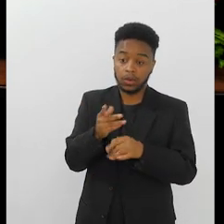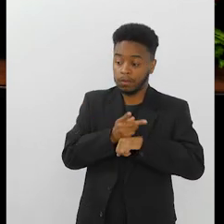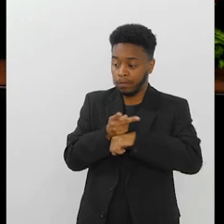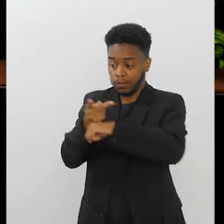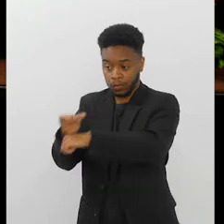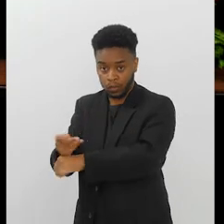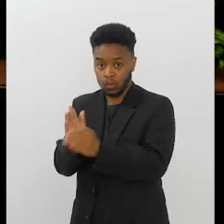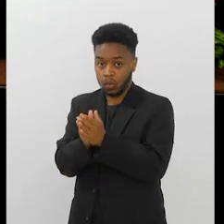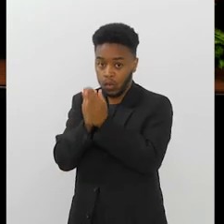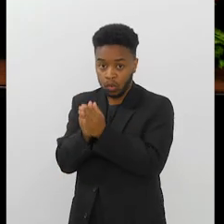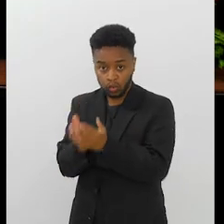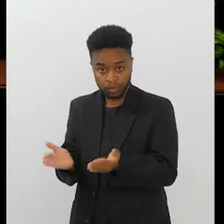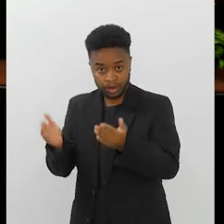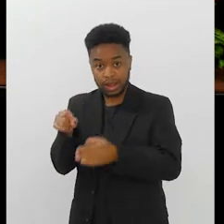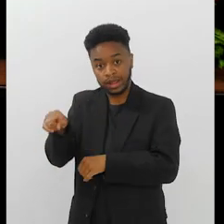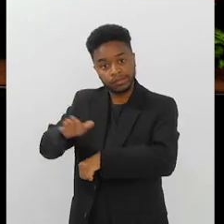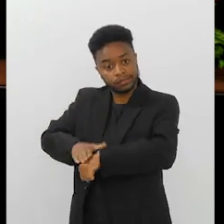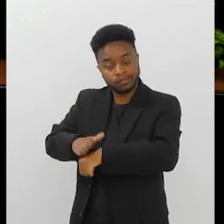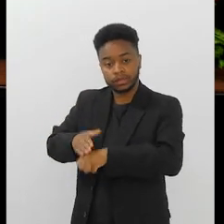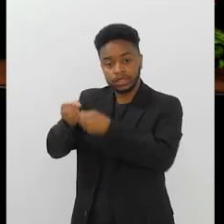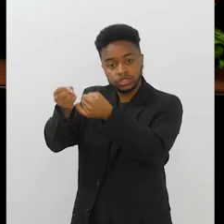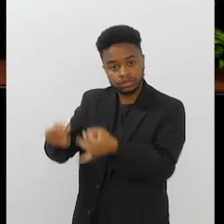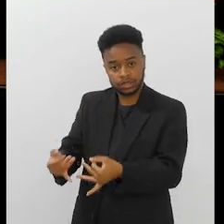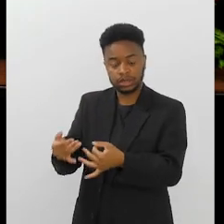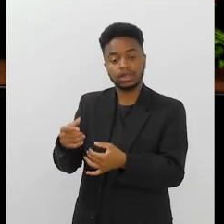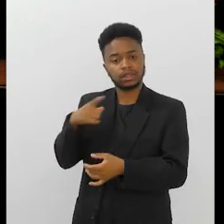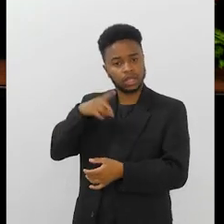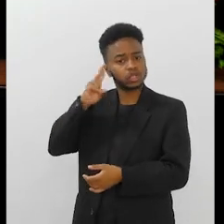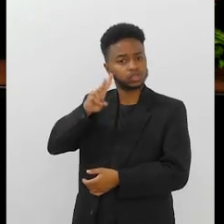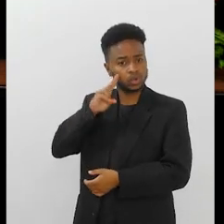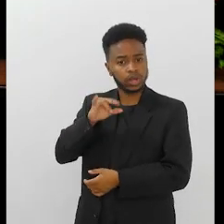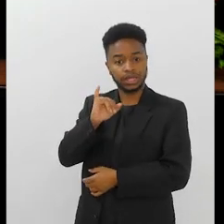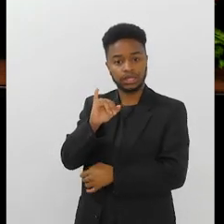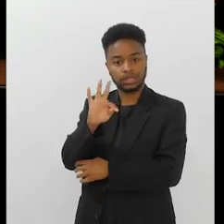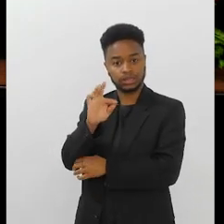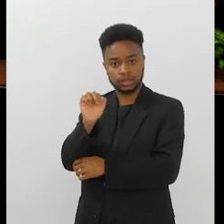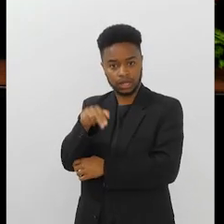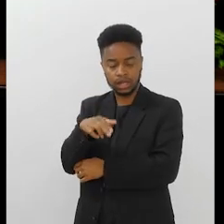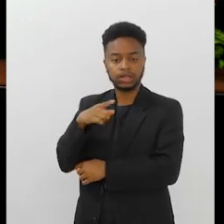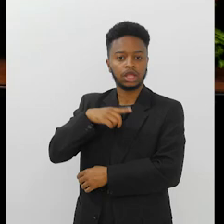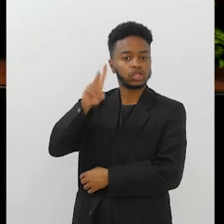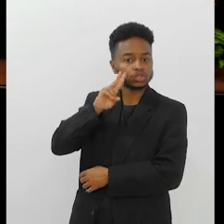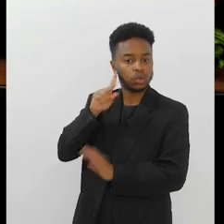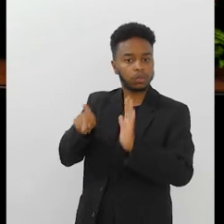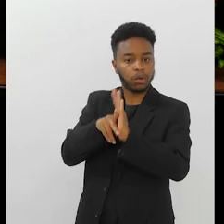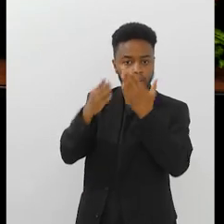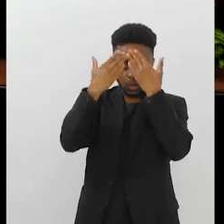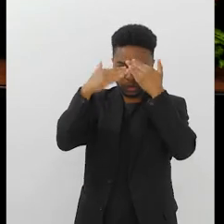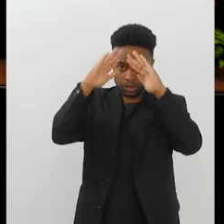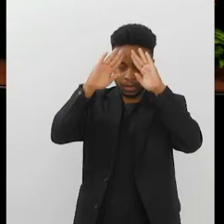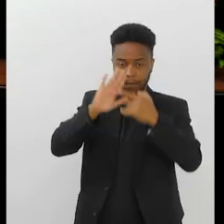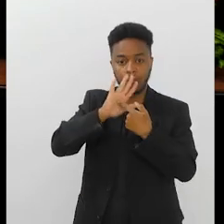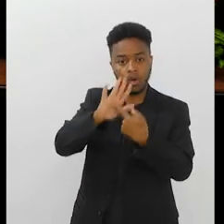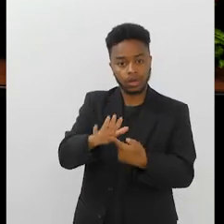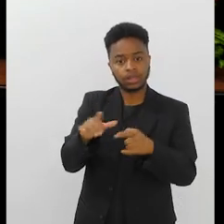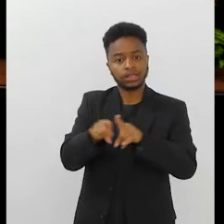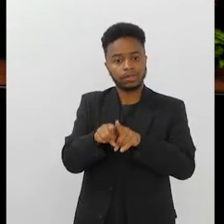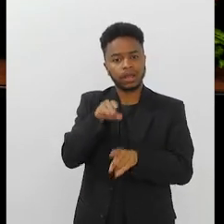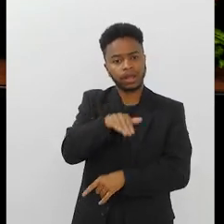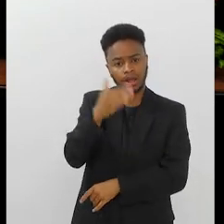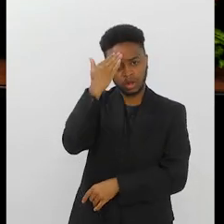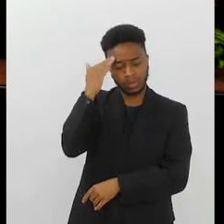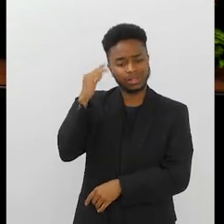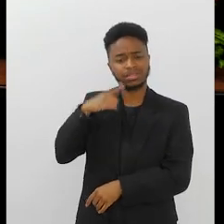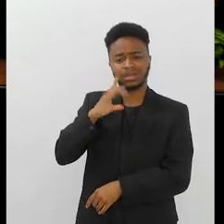dele e ele vai até urmila historicamente é assim nas nos itãs nas histórias dos orixa é assim o